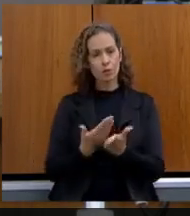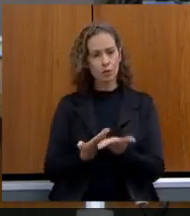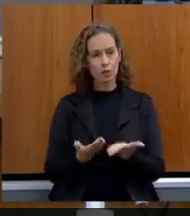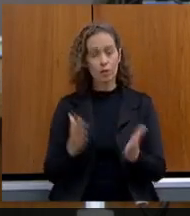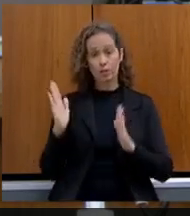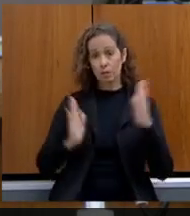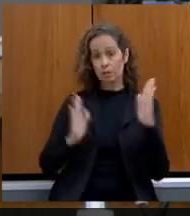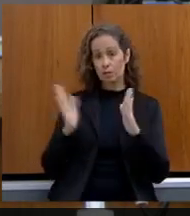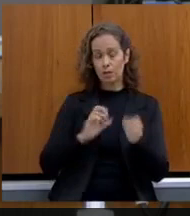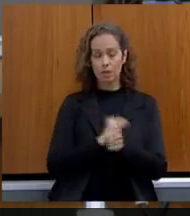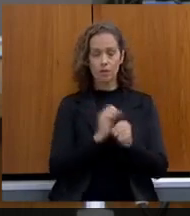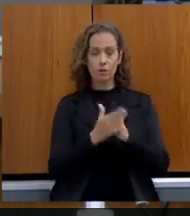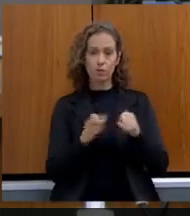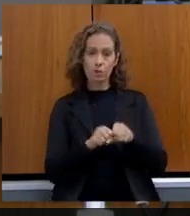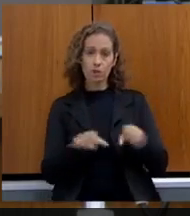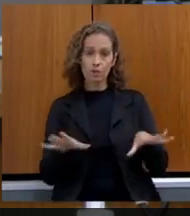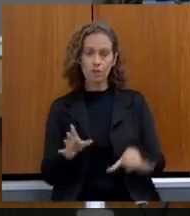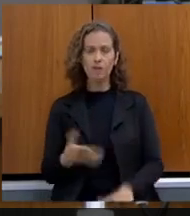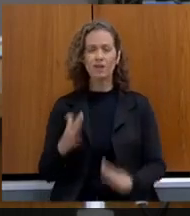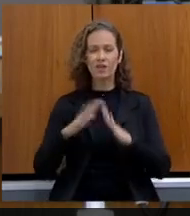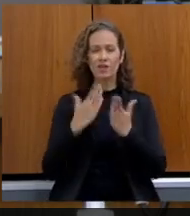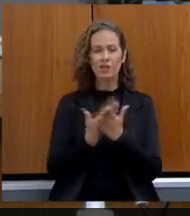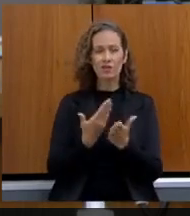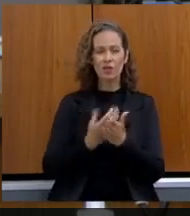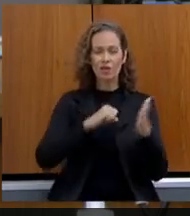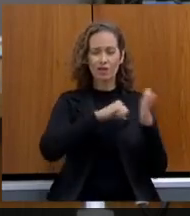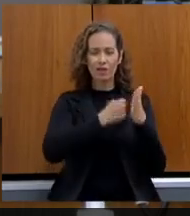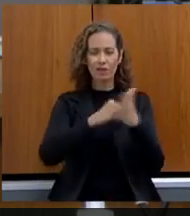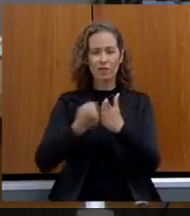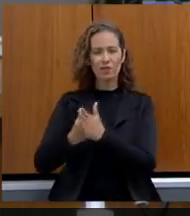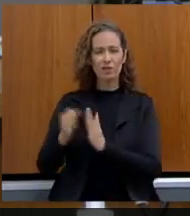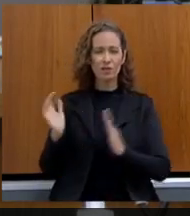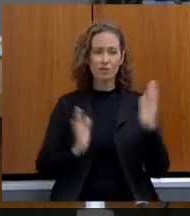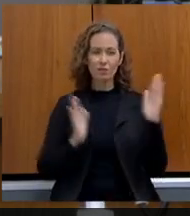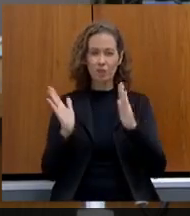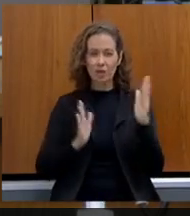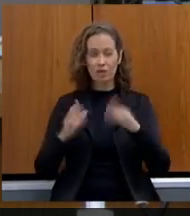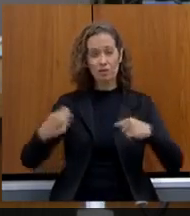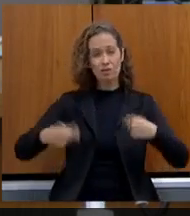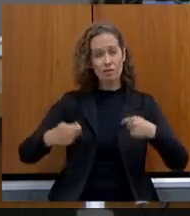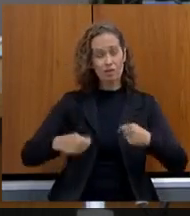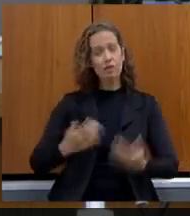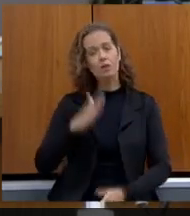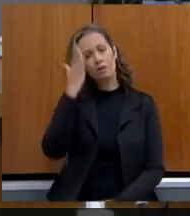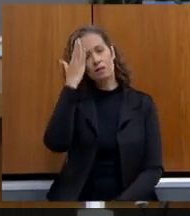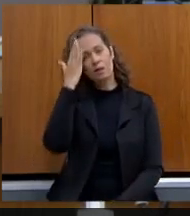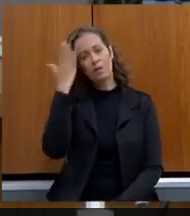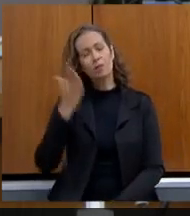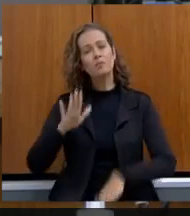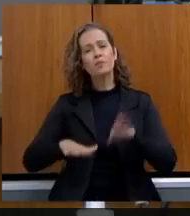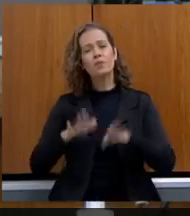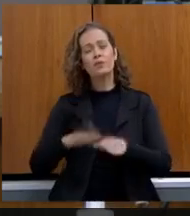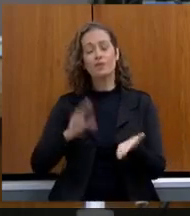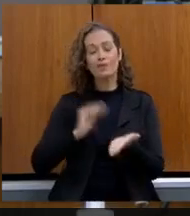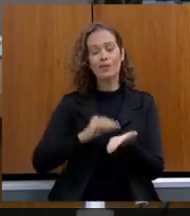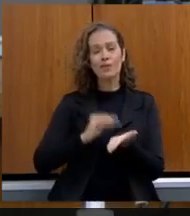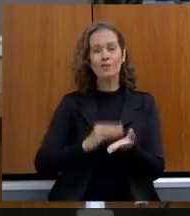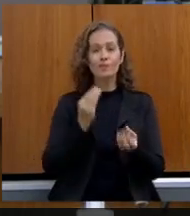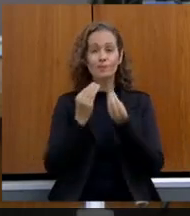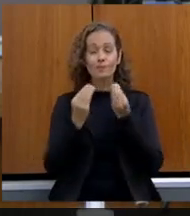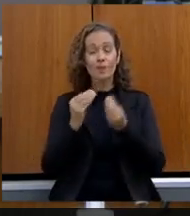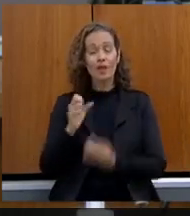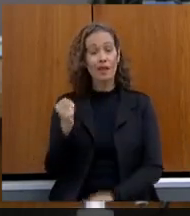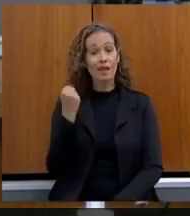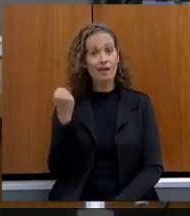academia enquanto estivemos com escolas fechadas durante o período que isso foi necessário a gente sabe que muitas vezes a insuficiência alimentar foi uma questão